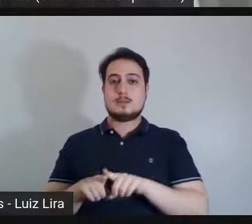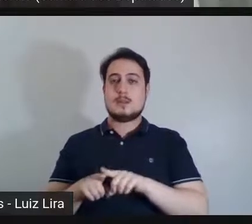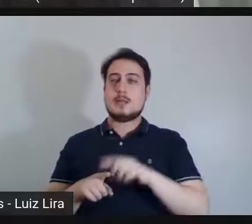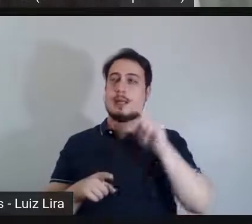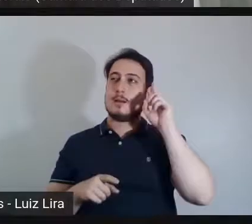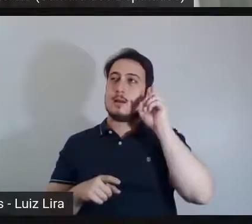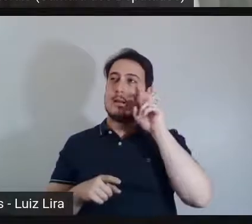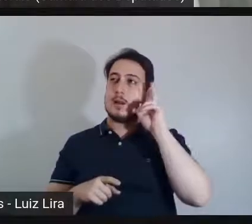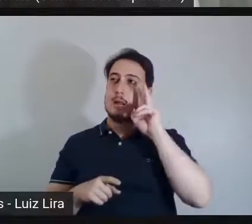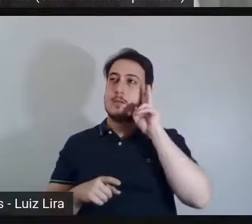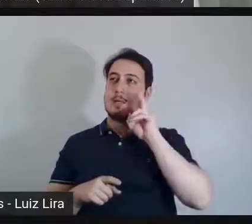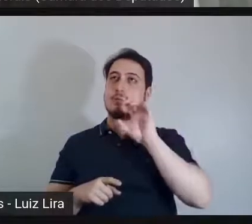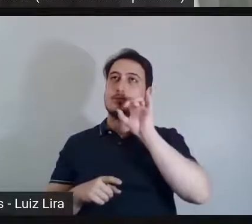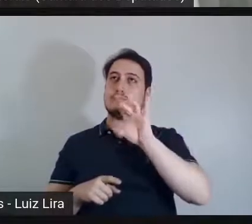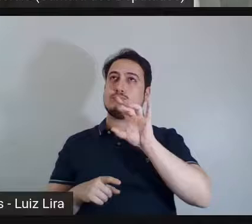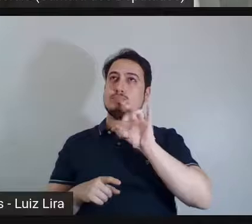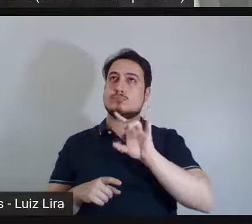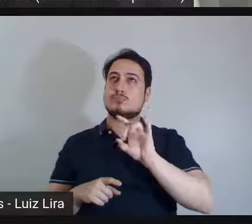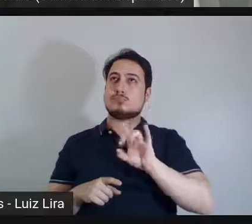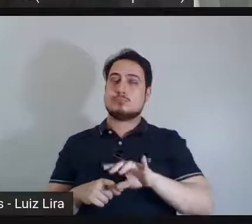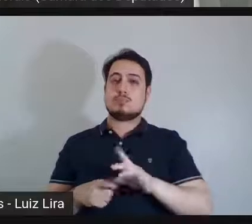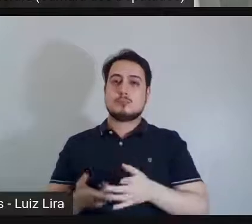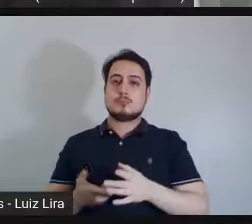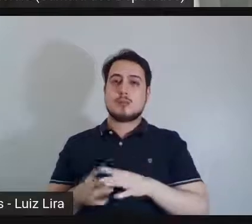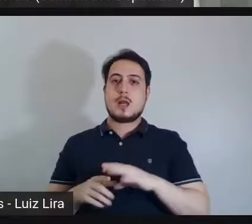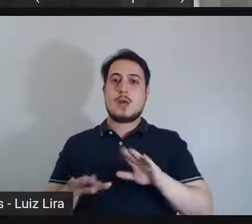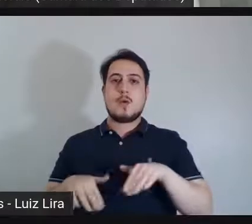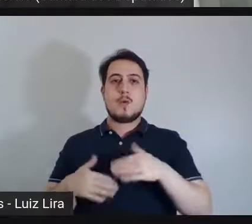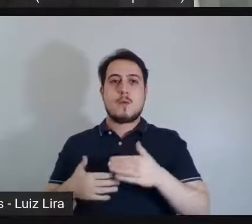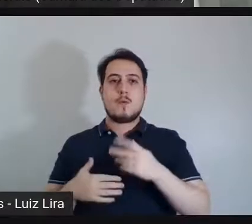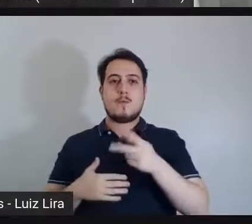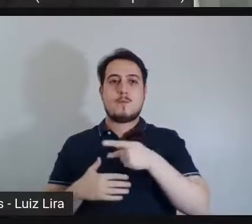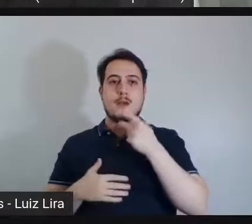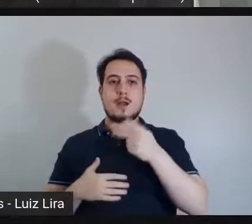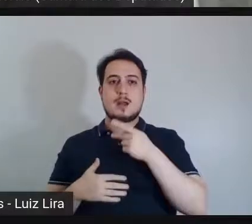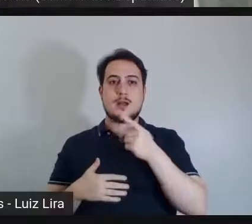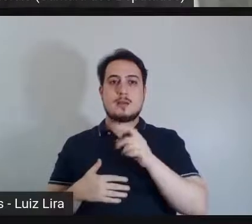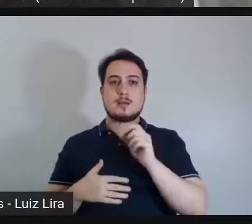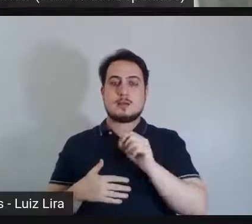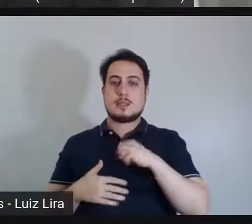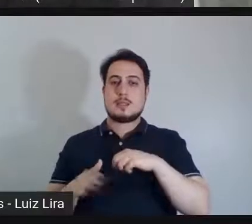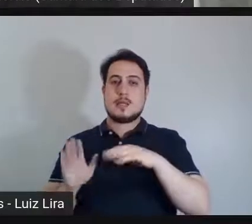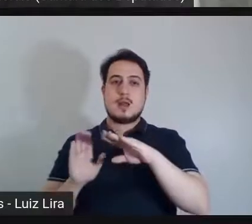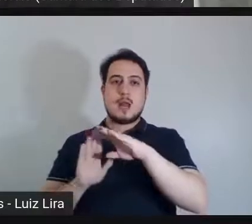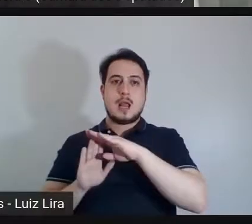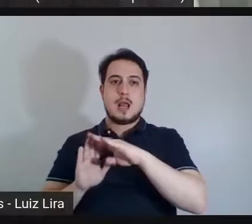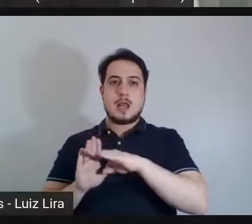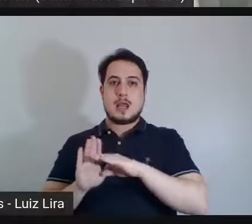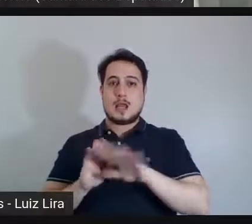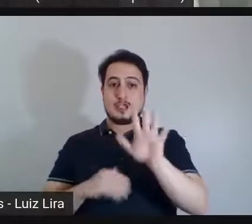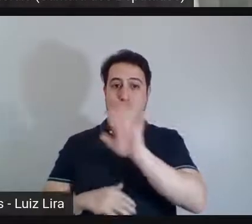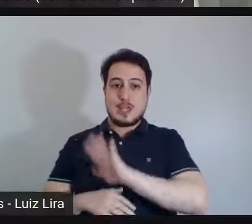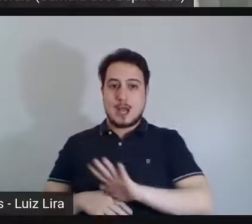um deles. Como a gente fala, a gente deu uma regra bem geral, macro, né? E começaram